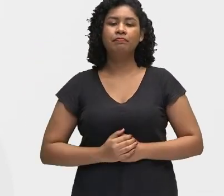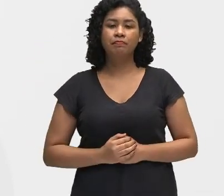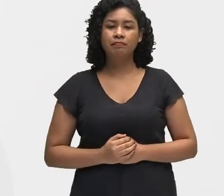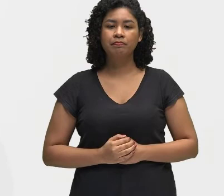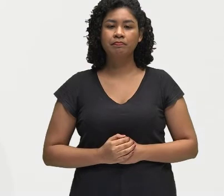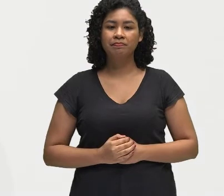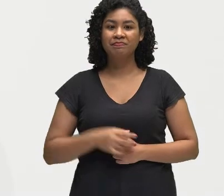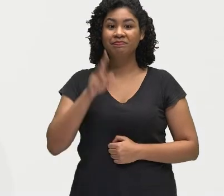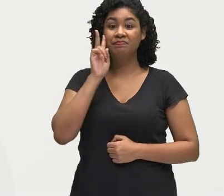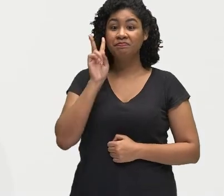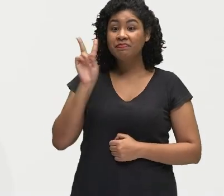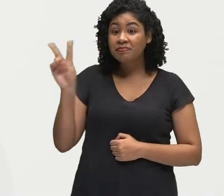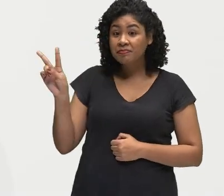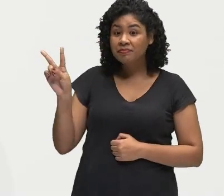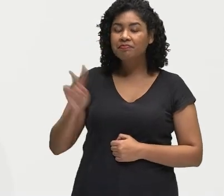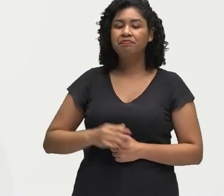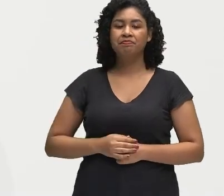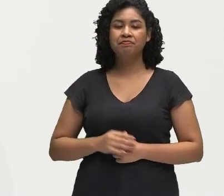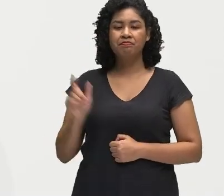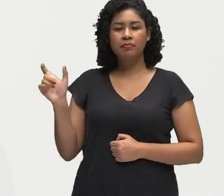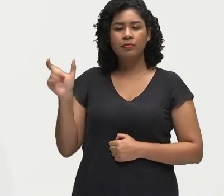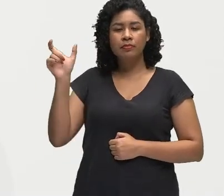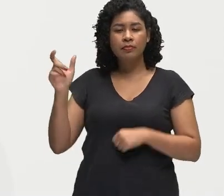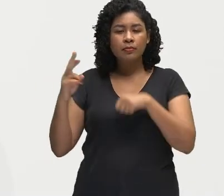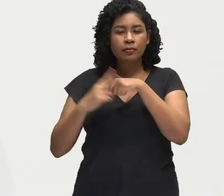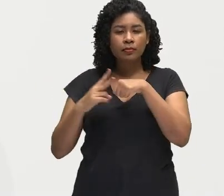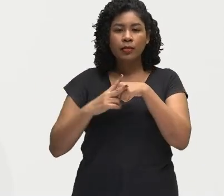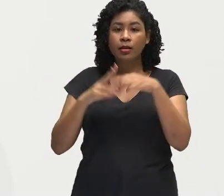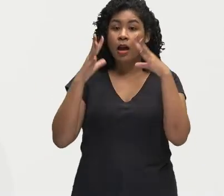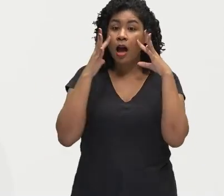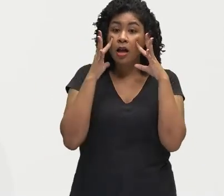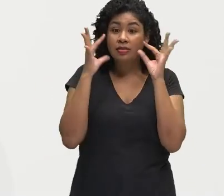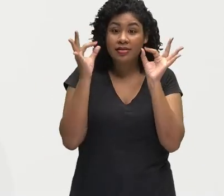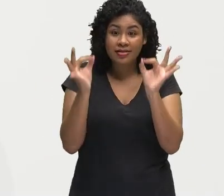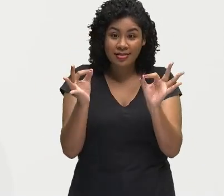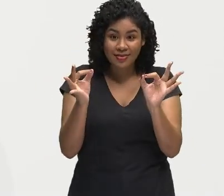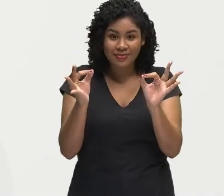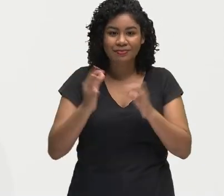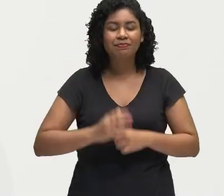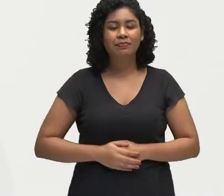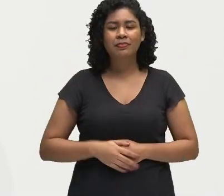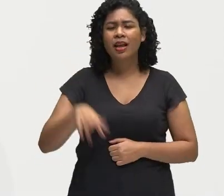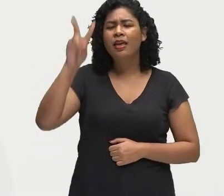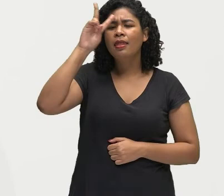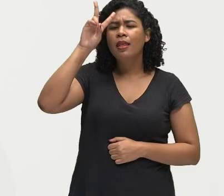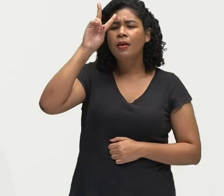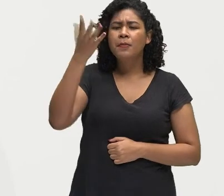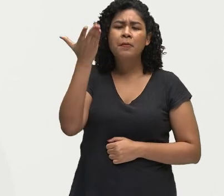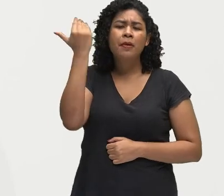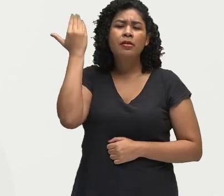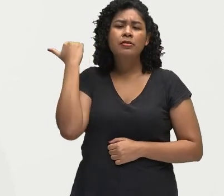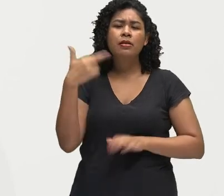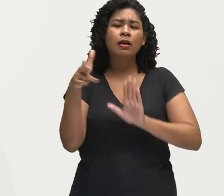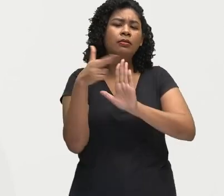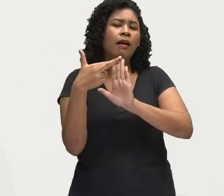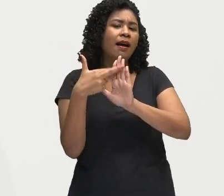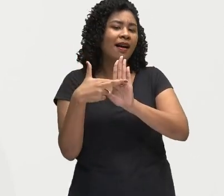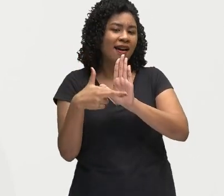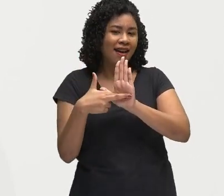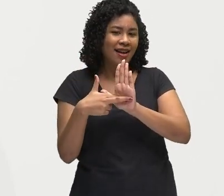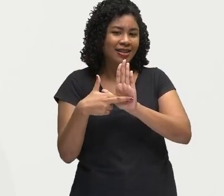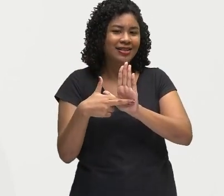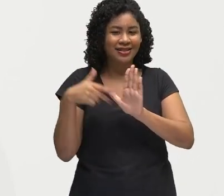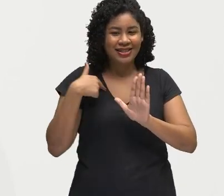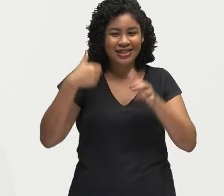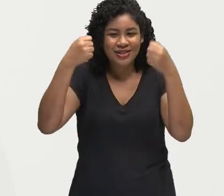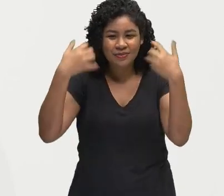Olha só, gente, esse verbo aqui eu quero que vocês fiquem atentos a ele, tá? Lembram lá da regra que a gente comentou lá na frente?